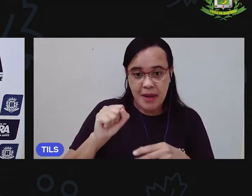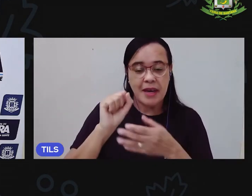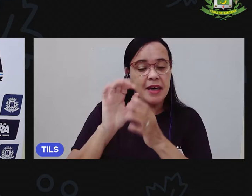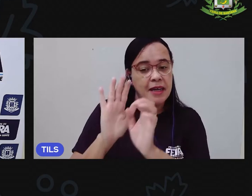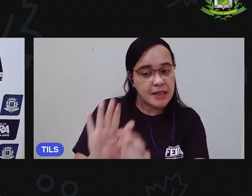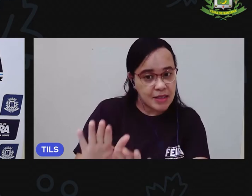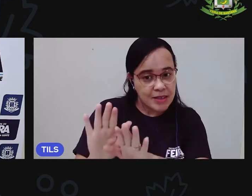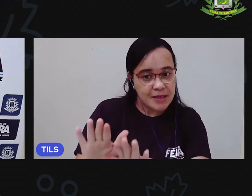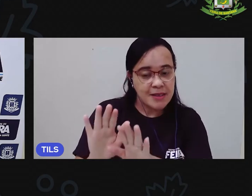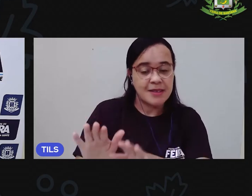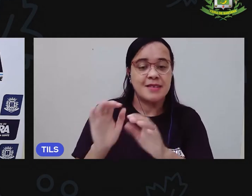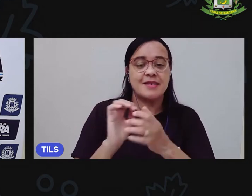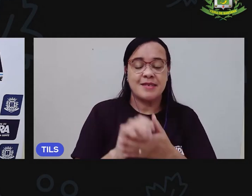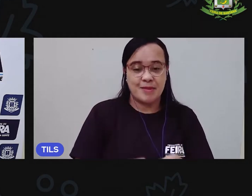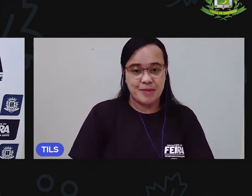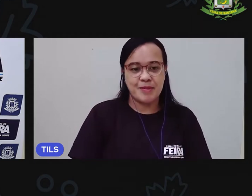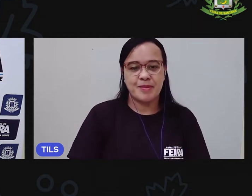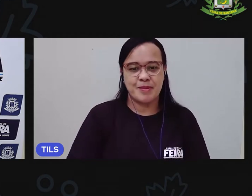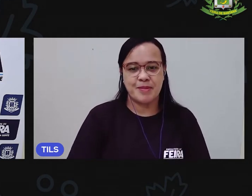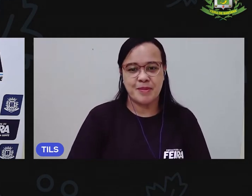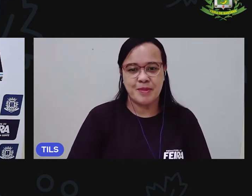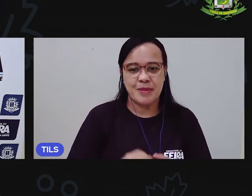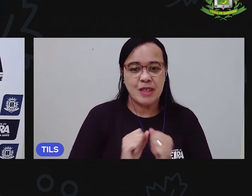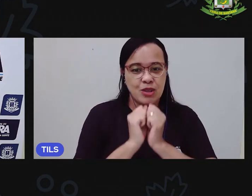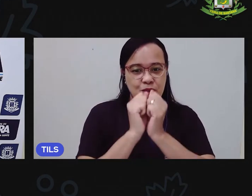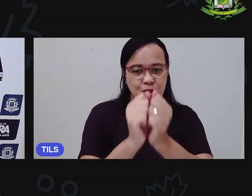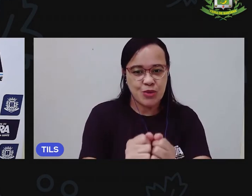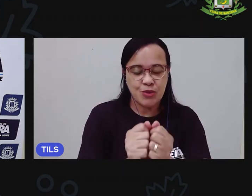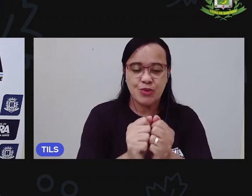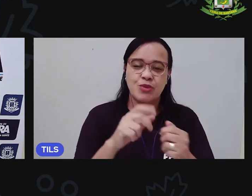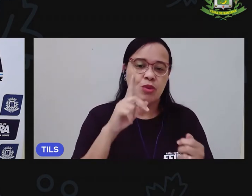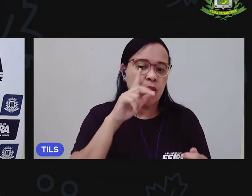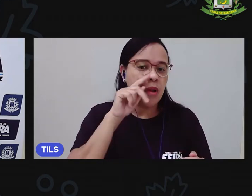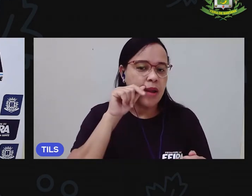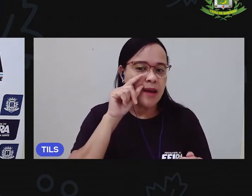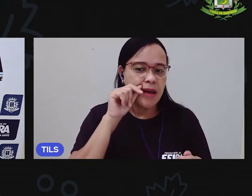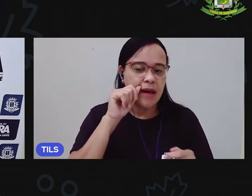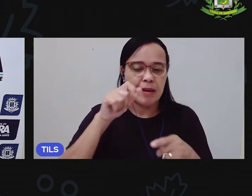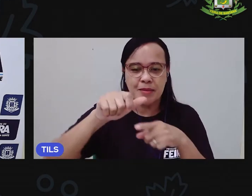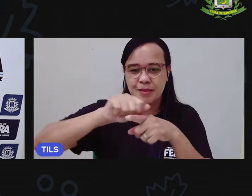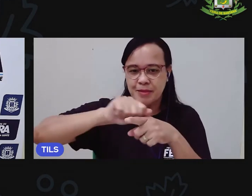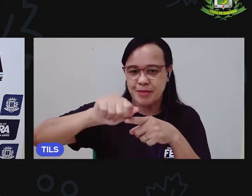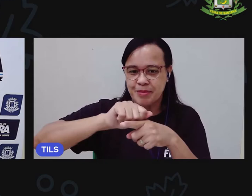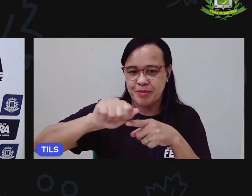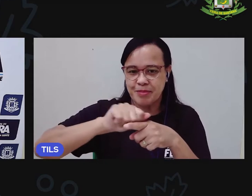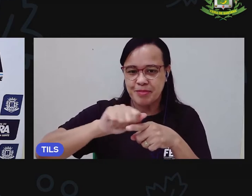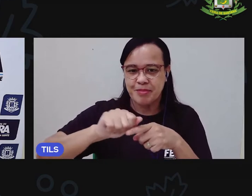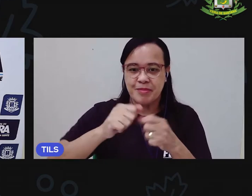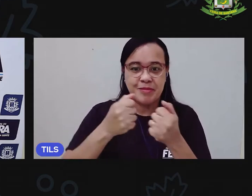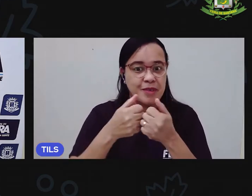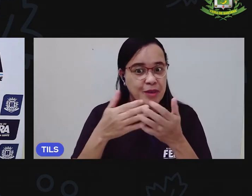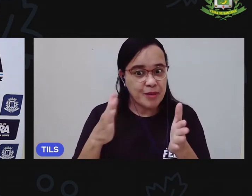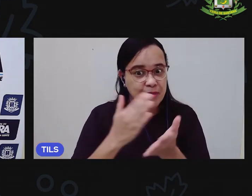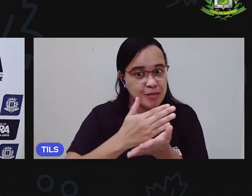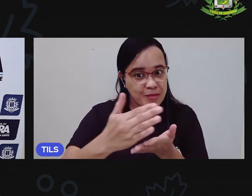na sua mesa, junto com o lápis e a borracha, que a gente já vai